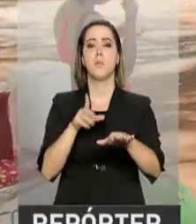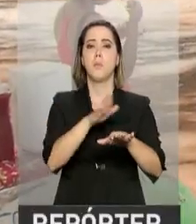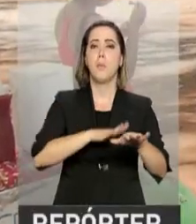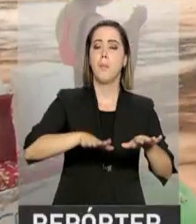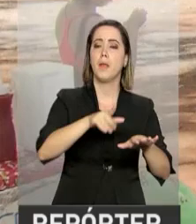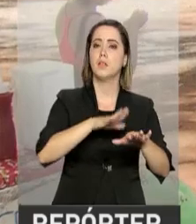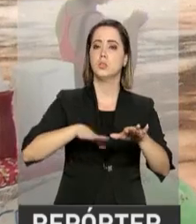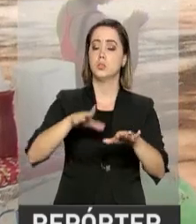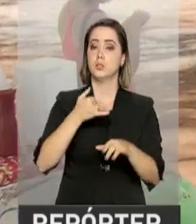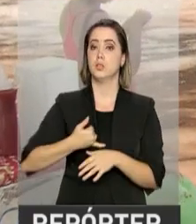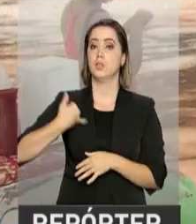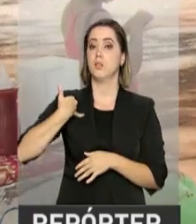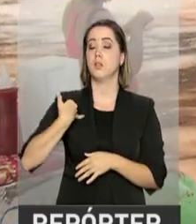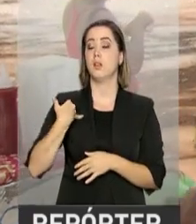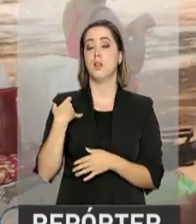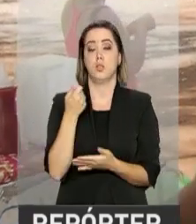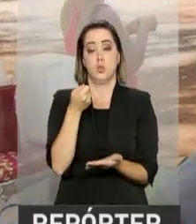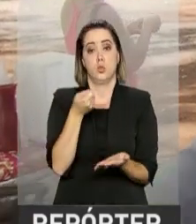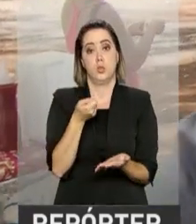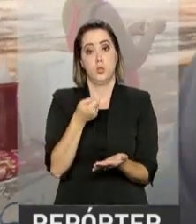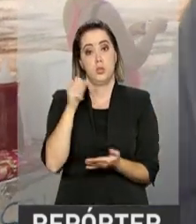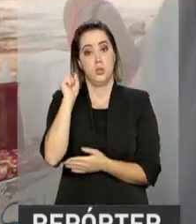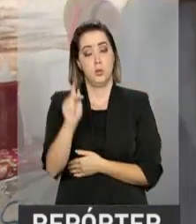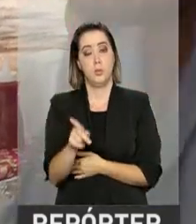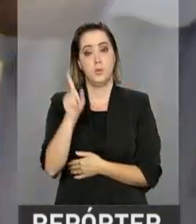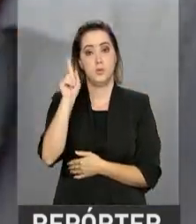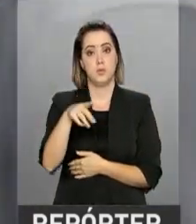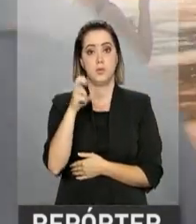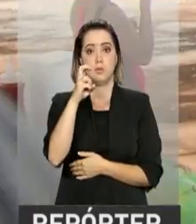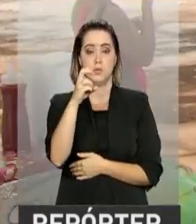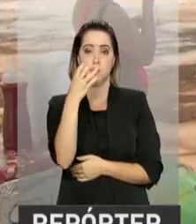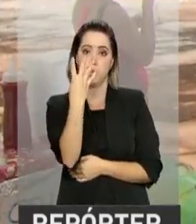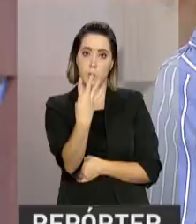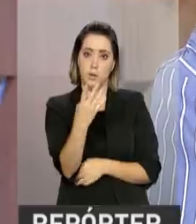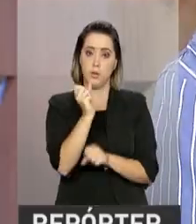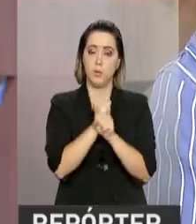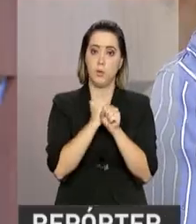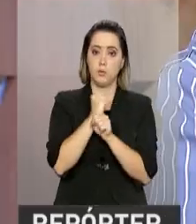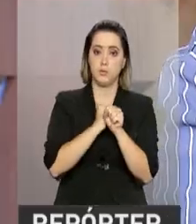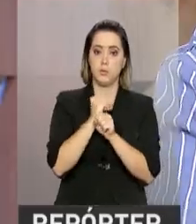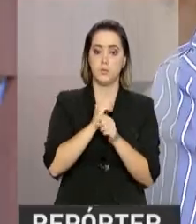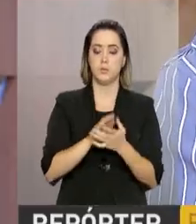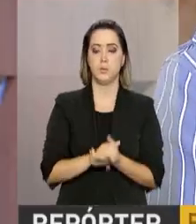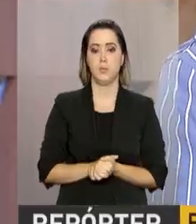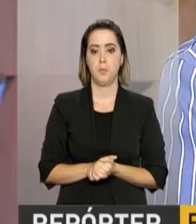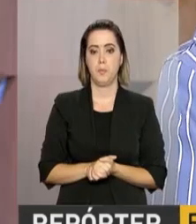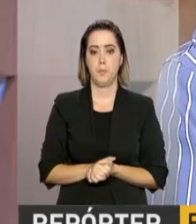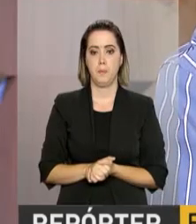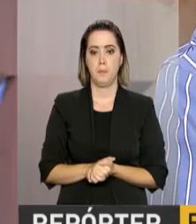aposentam por tempo de contribuição seja de 54 anos. Na América